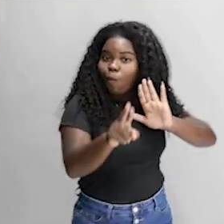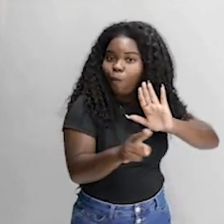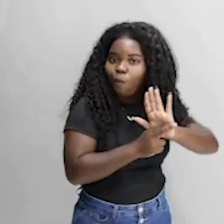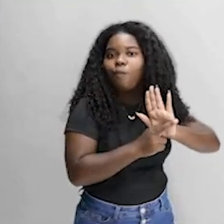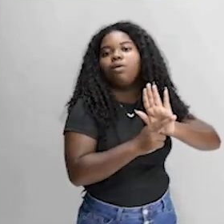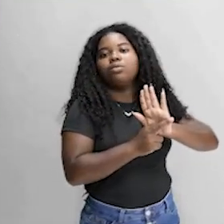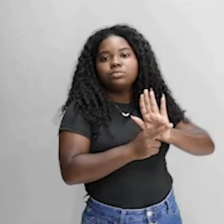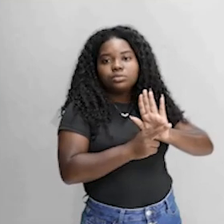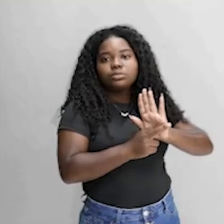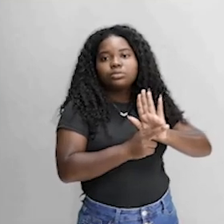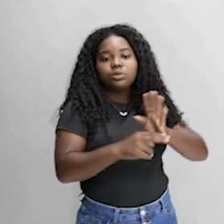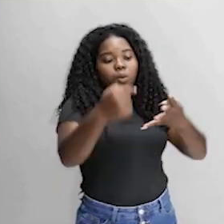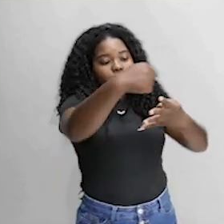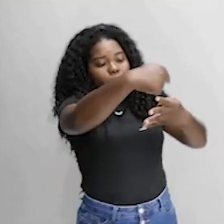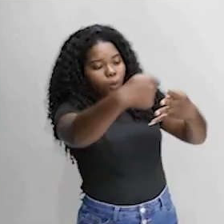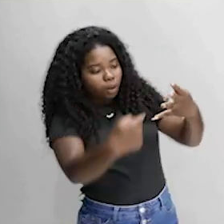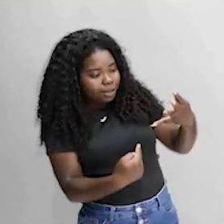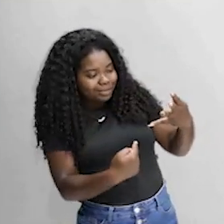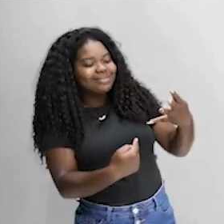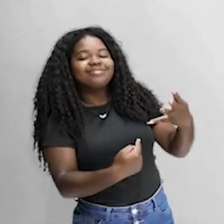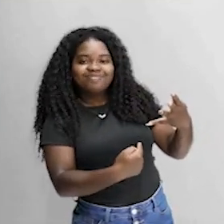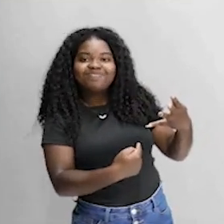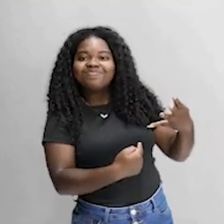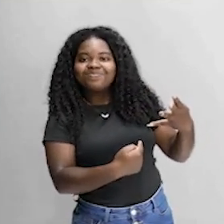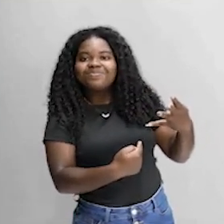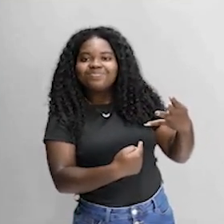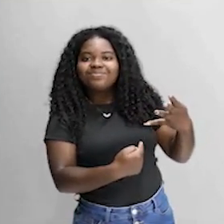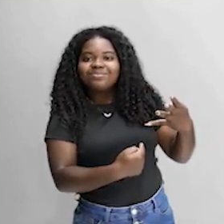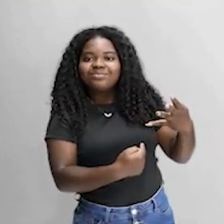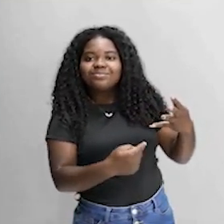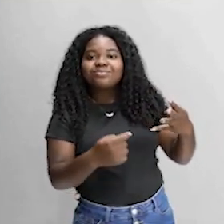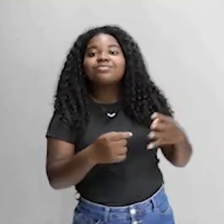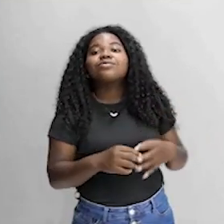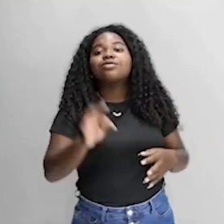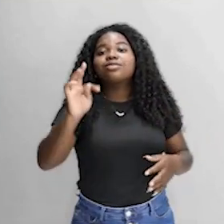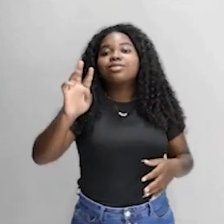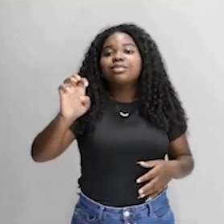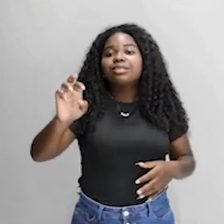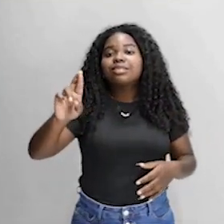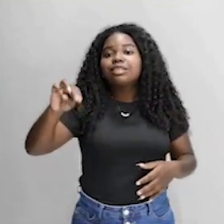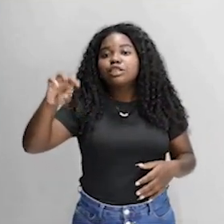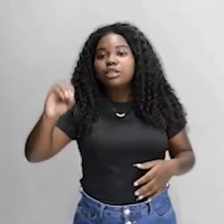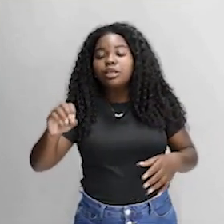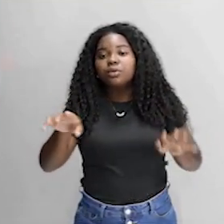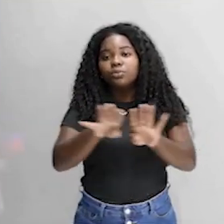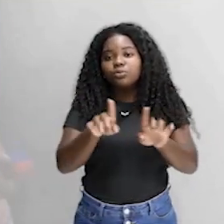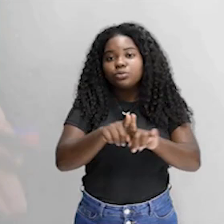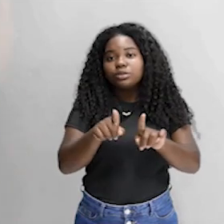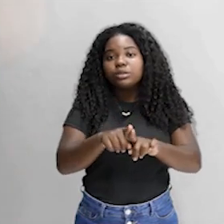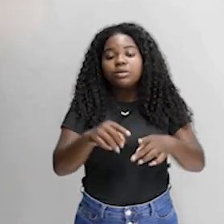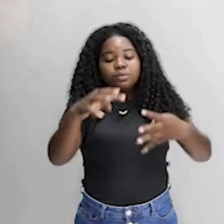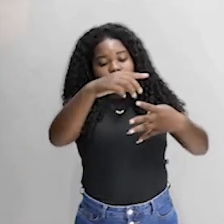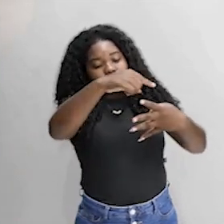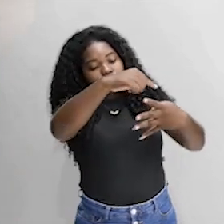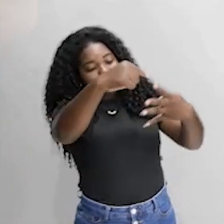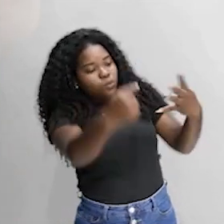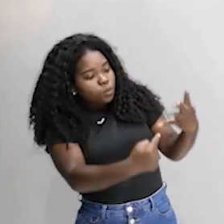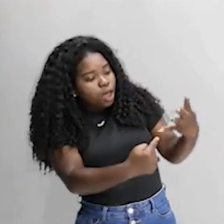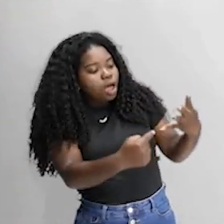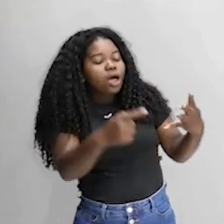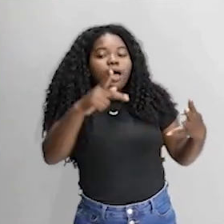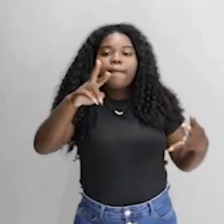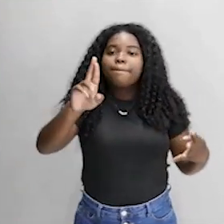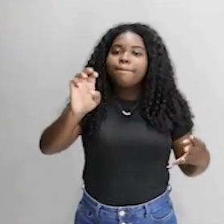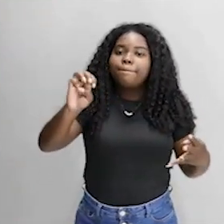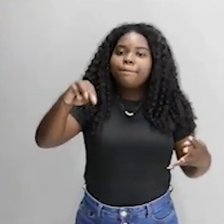8. 4 para termos e 4 para premissas, proposições. Mas